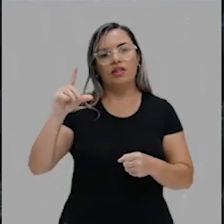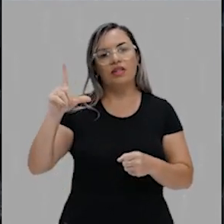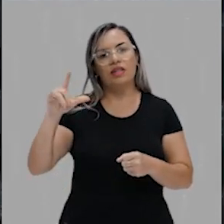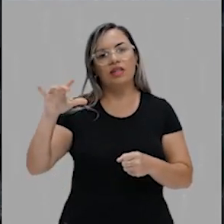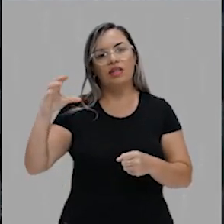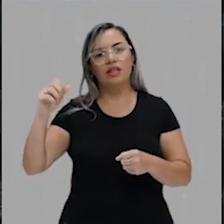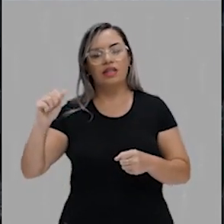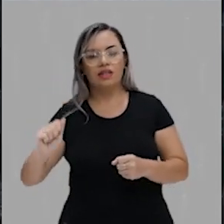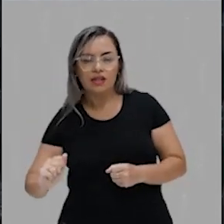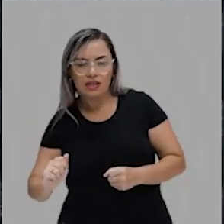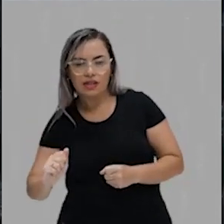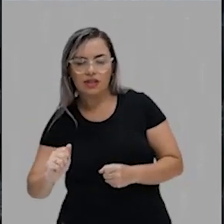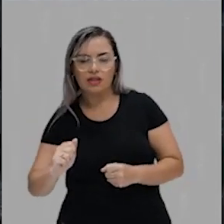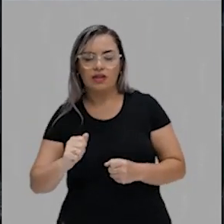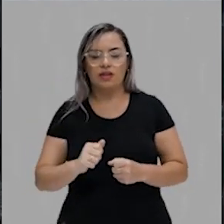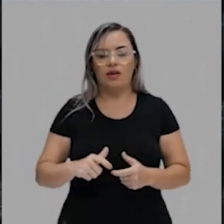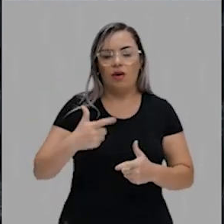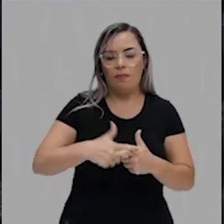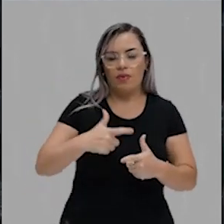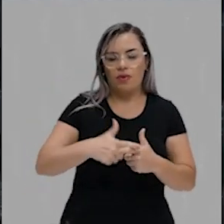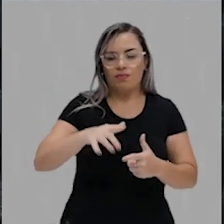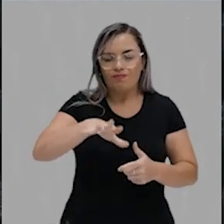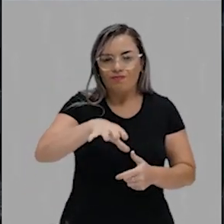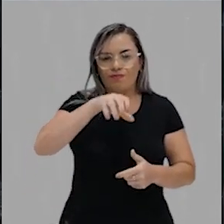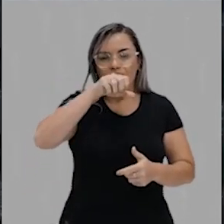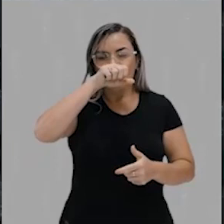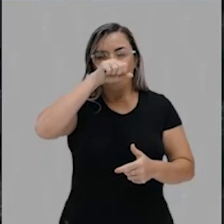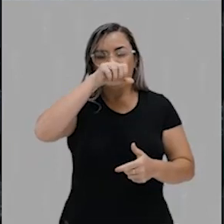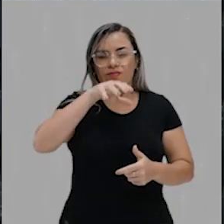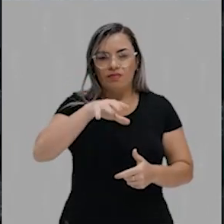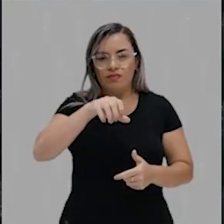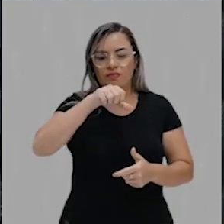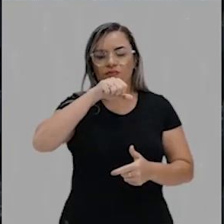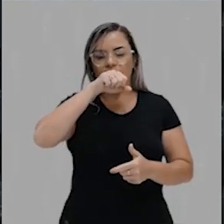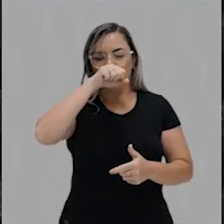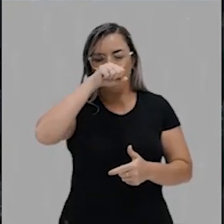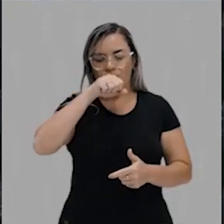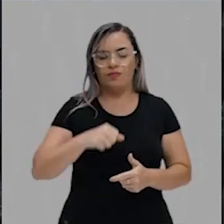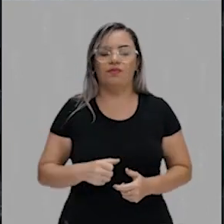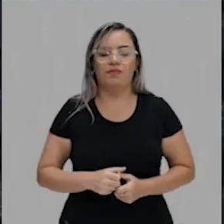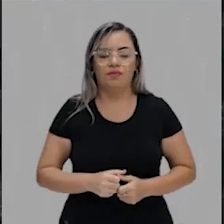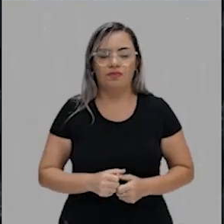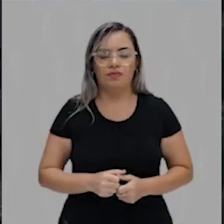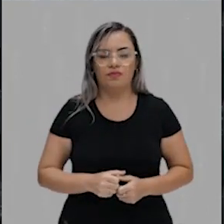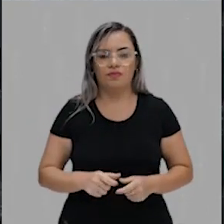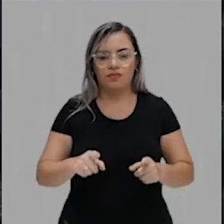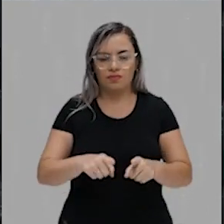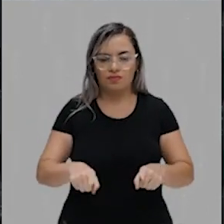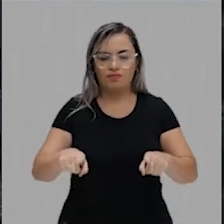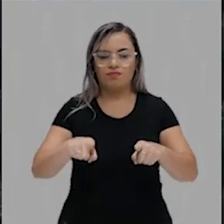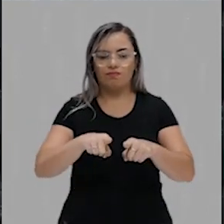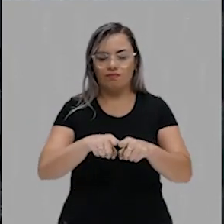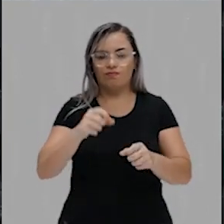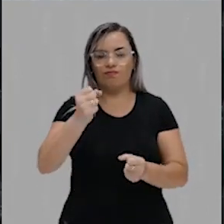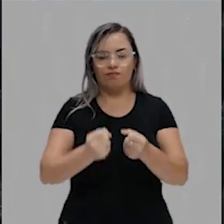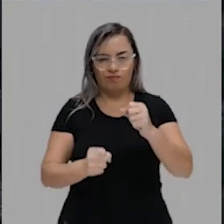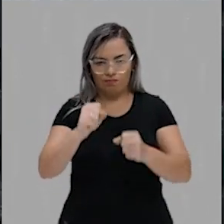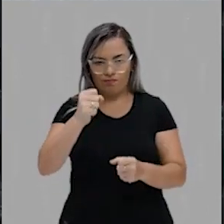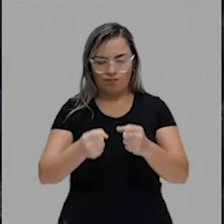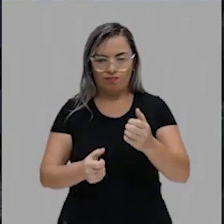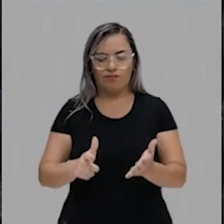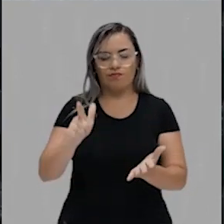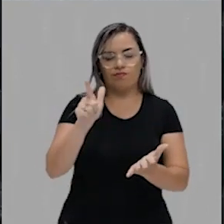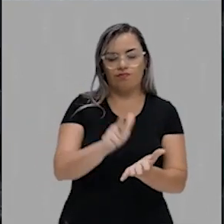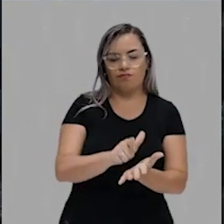respirada, vai provocar problemas respiratórios. Fábricas de papel também podem provocar a liberação